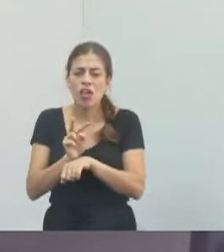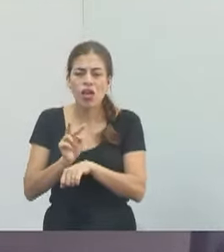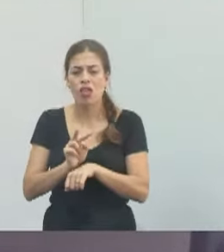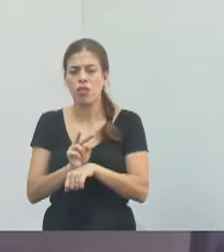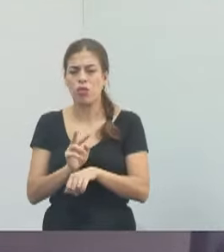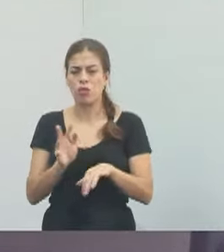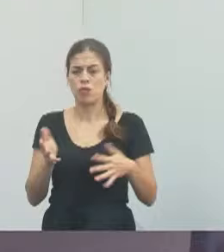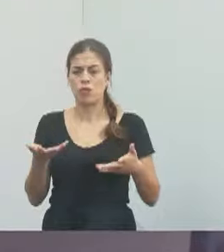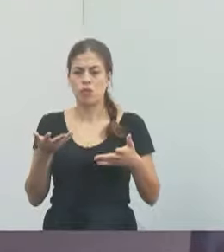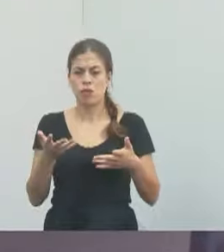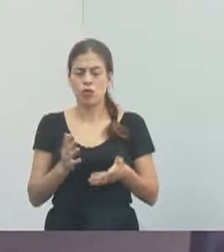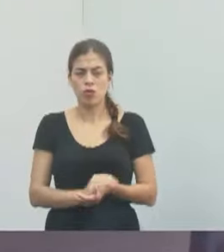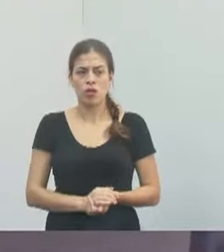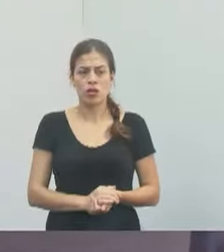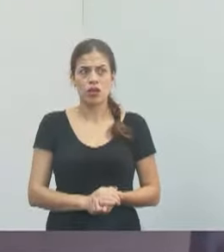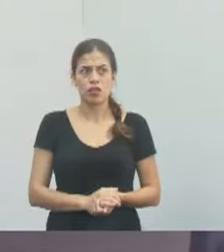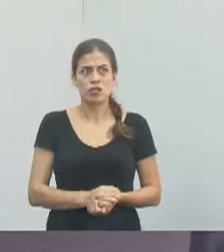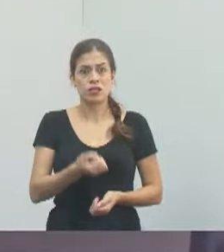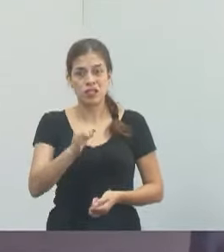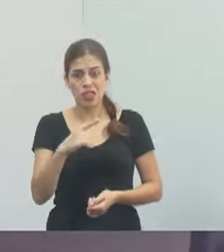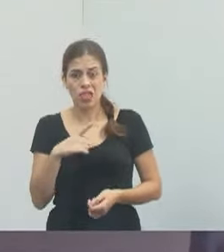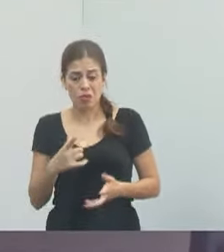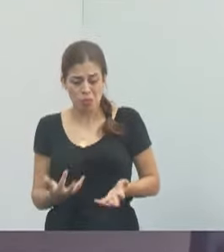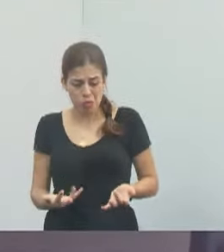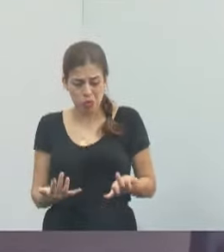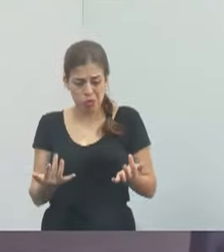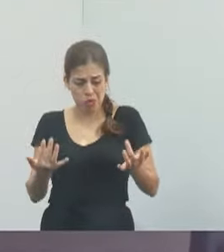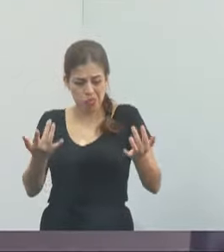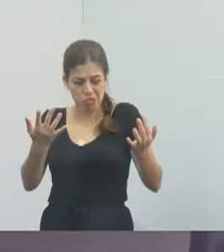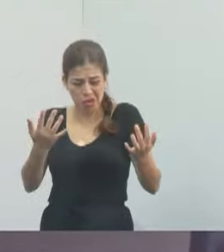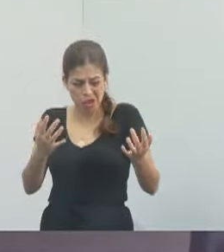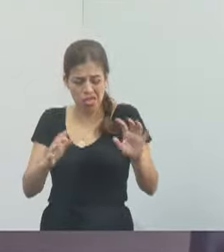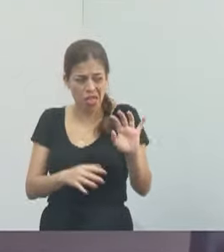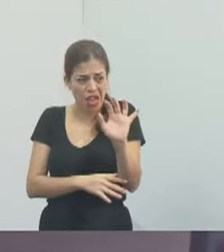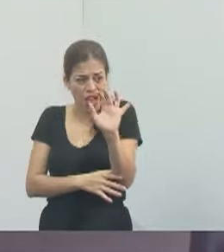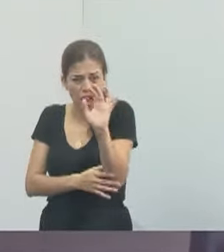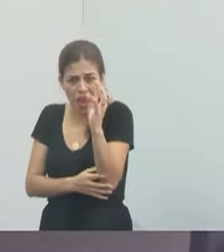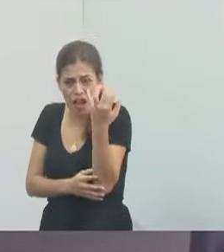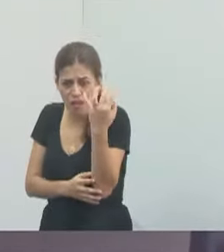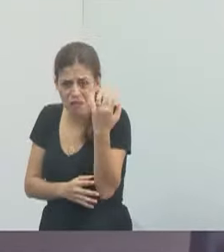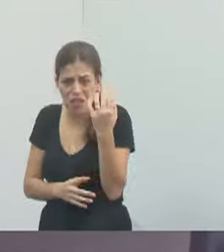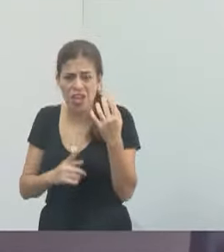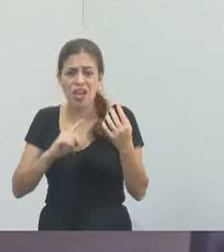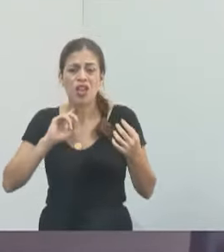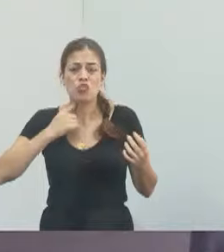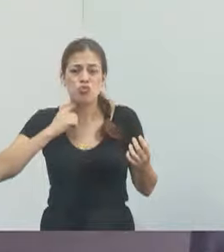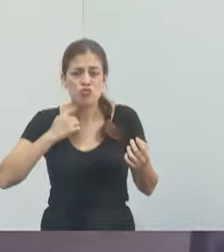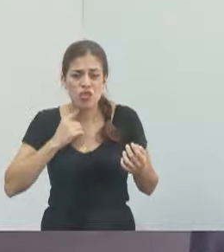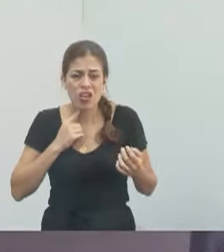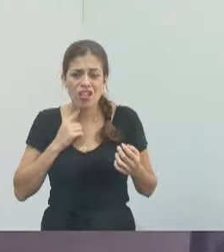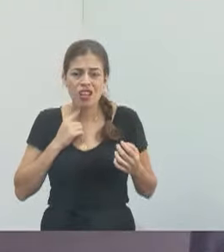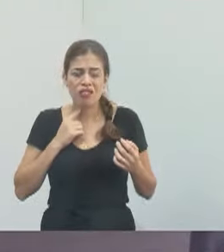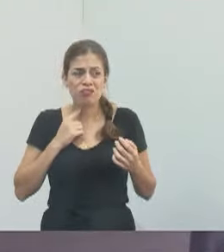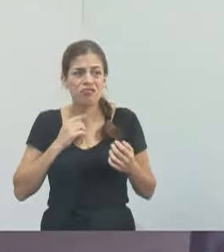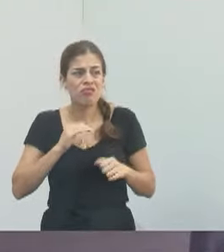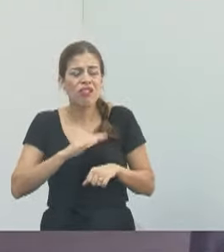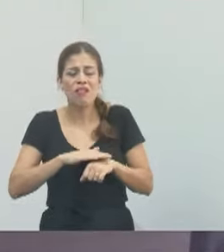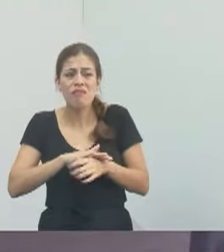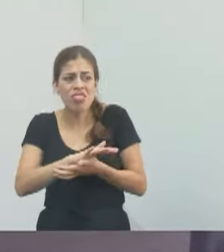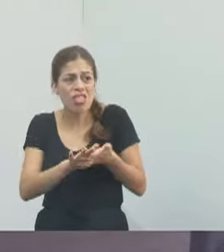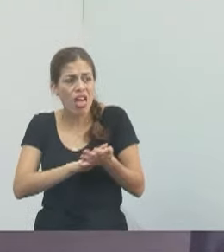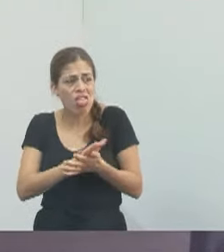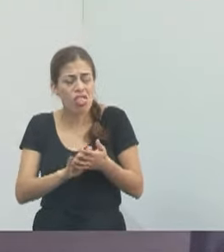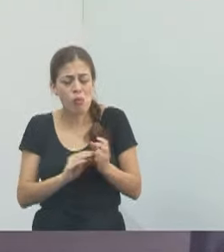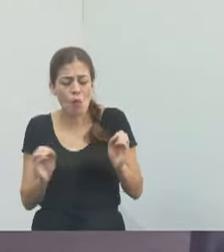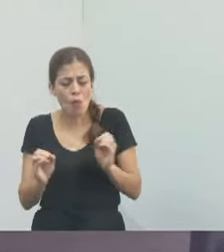se o piscinão está eh tomado pelo Mato Alto tomado pelas árvores tomado por entulho ele não cumpre a sua função que é reter as